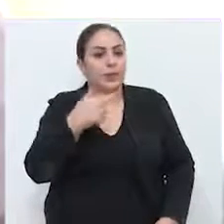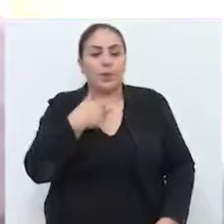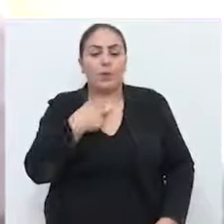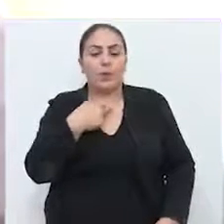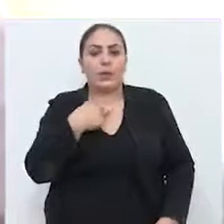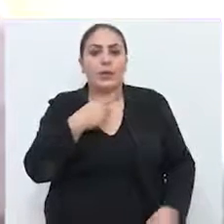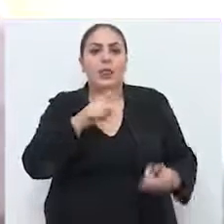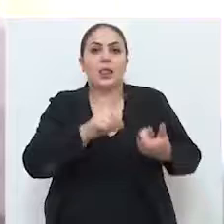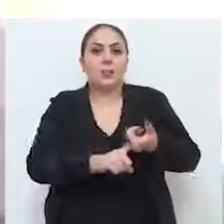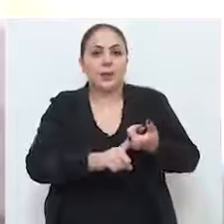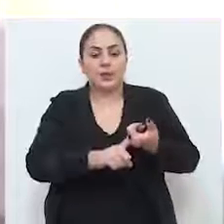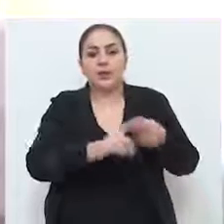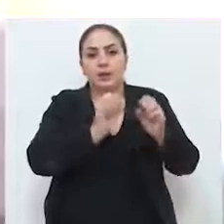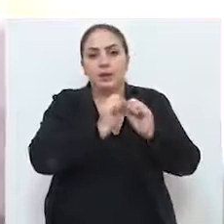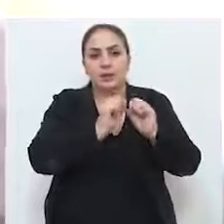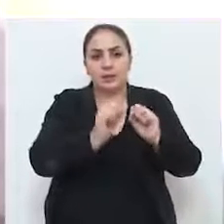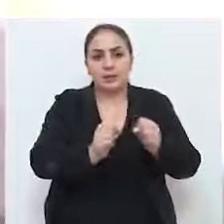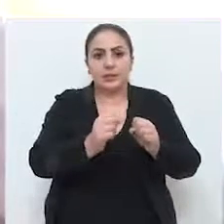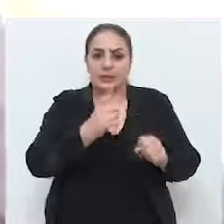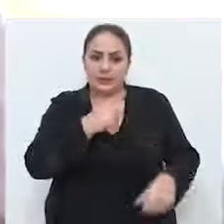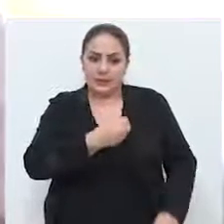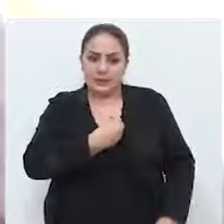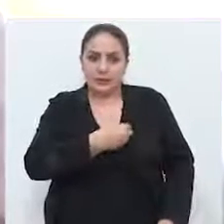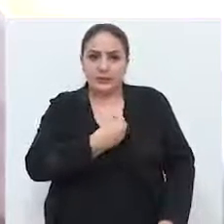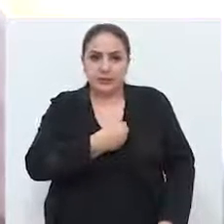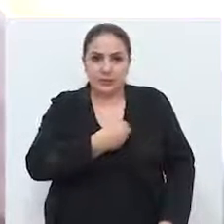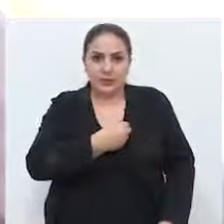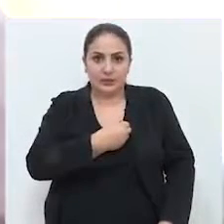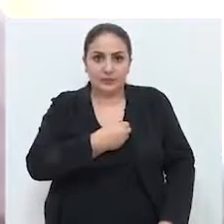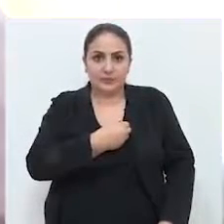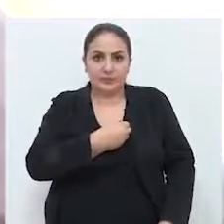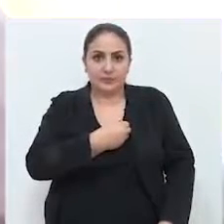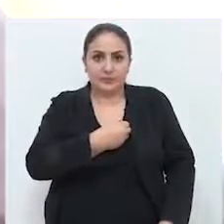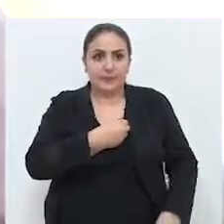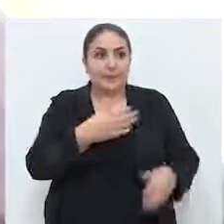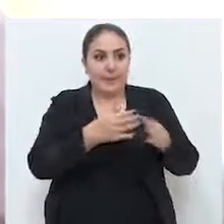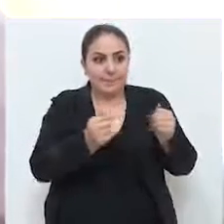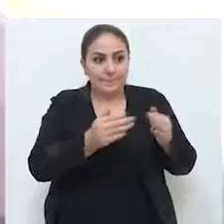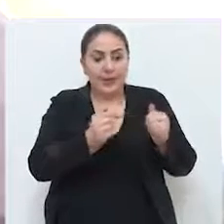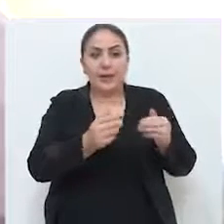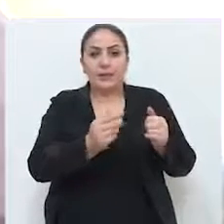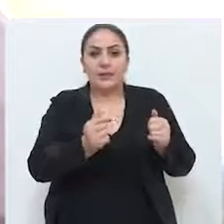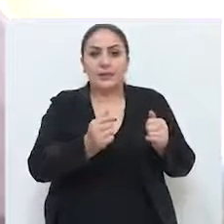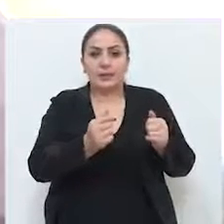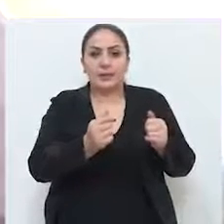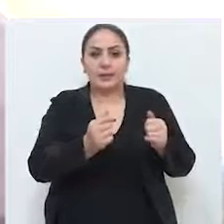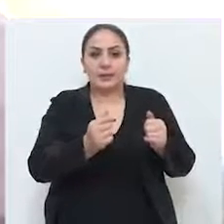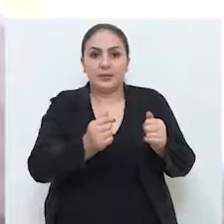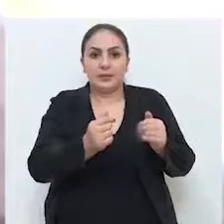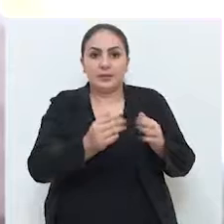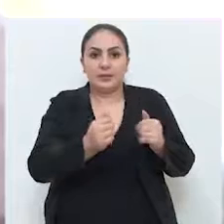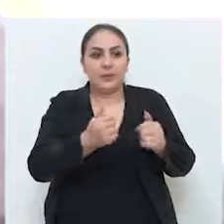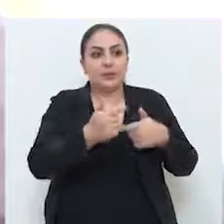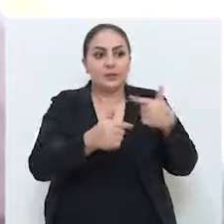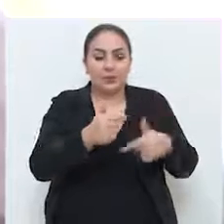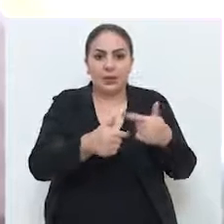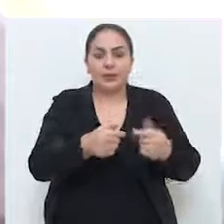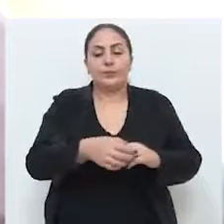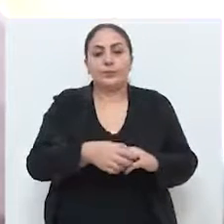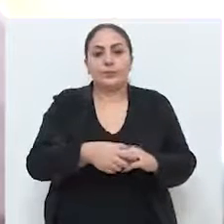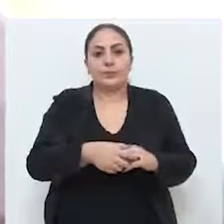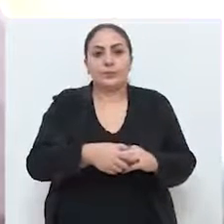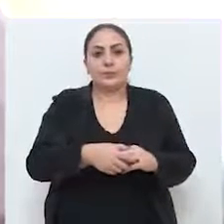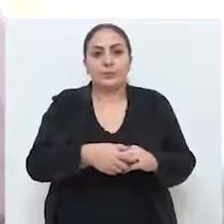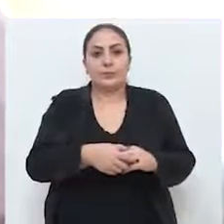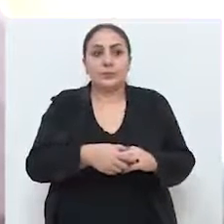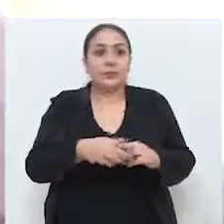estar subordinado a uma secretaria a qual ele solicita, requisita os